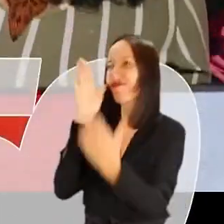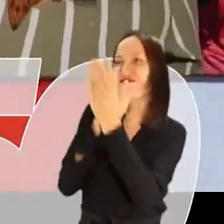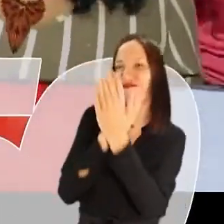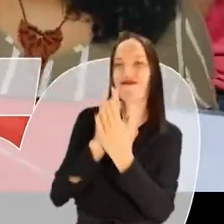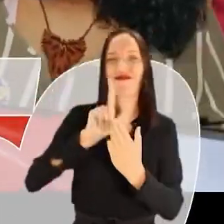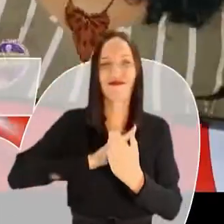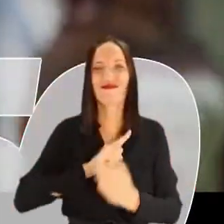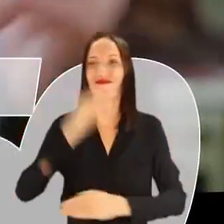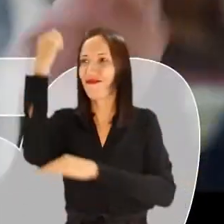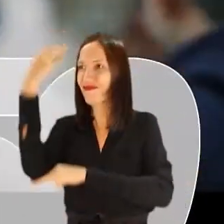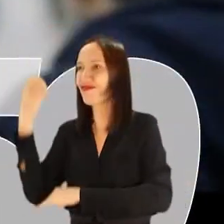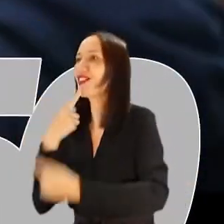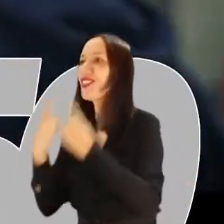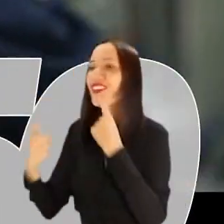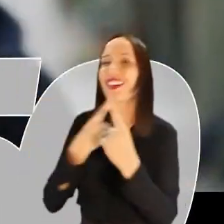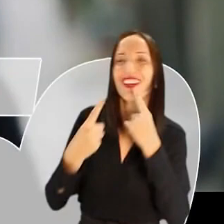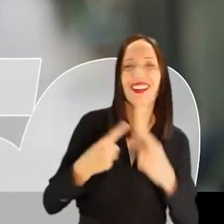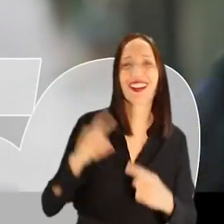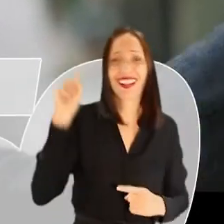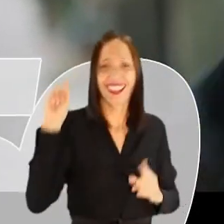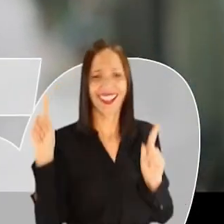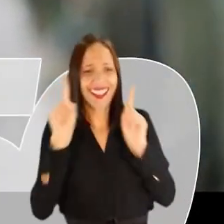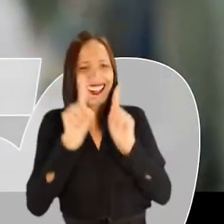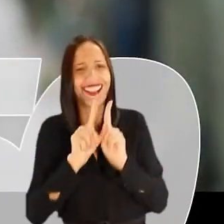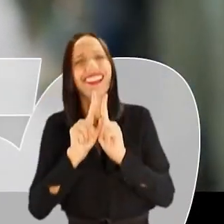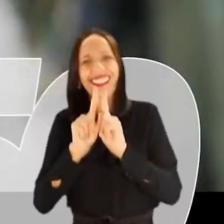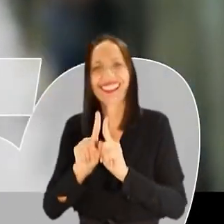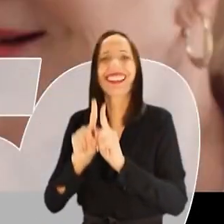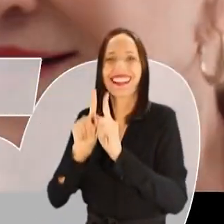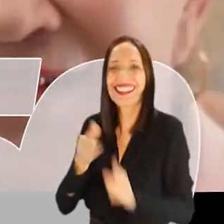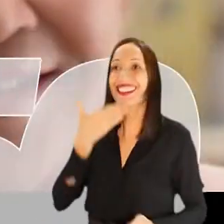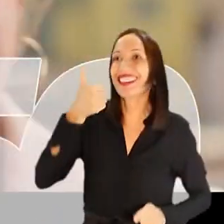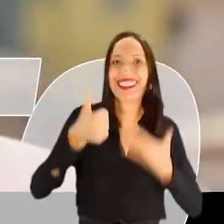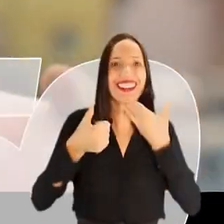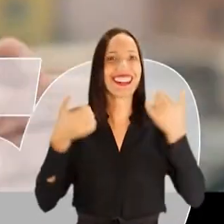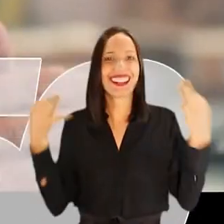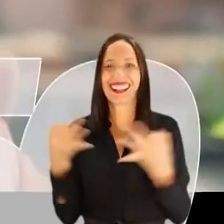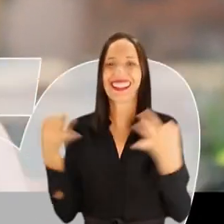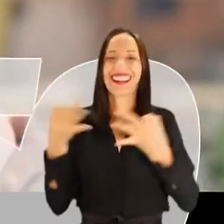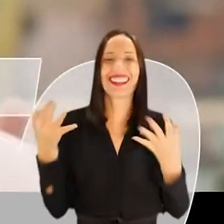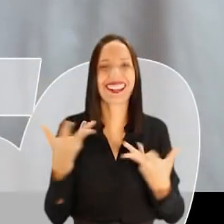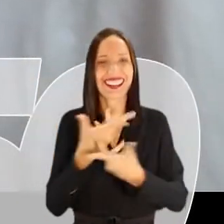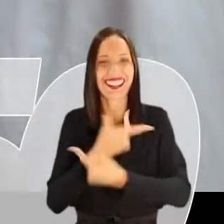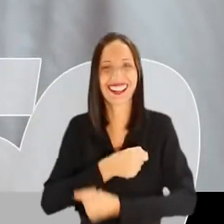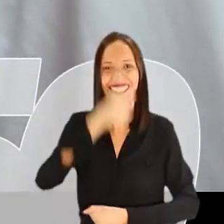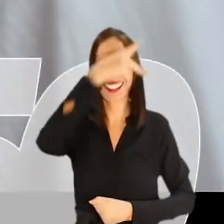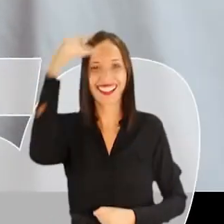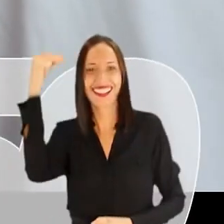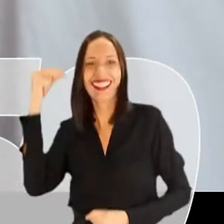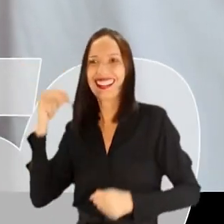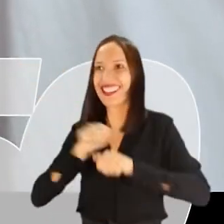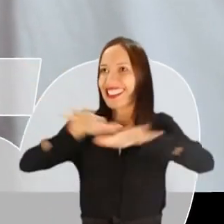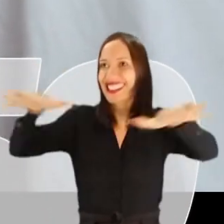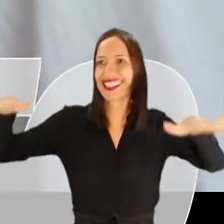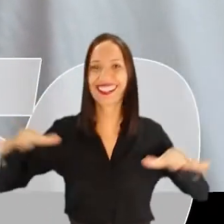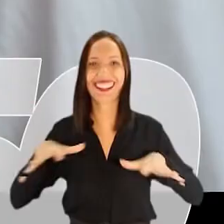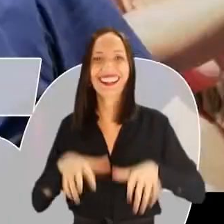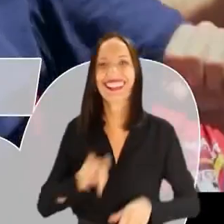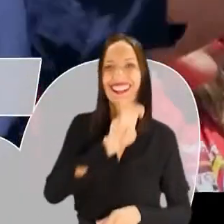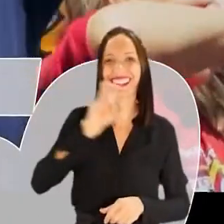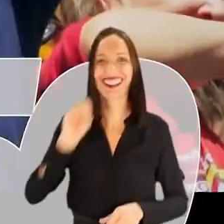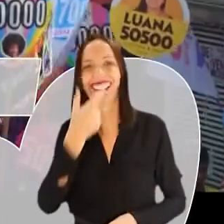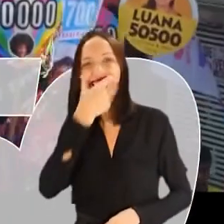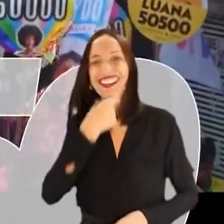faz. Fala pelo povo, tá aí dando a cara a bater, tá parando gente no semáforo. A Marta tá com ele. A Marta foi uma excelente